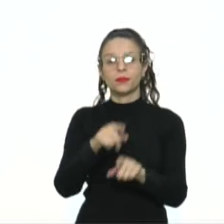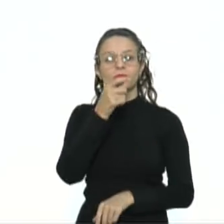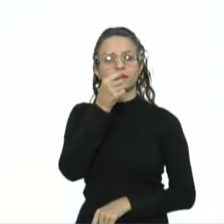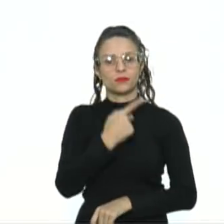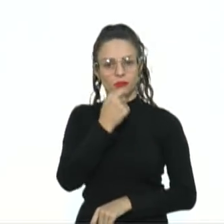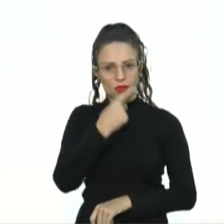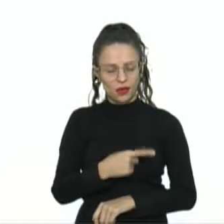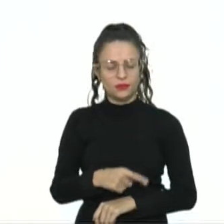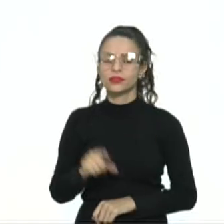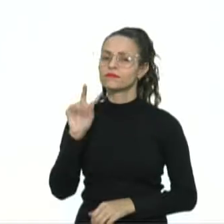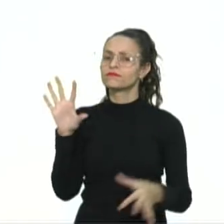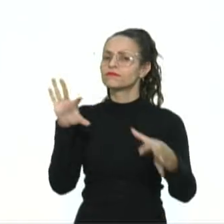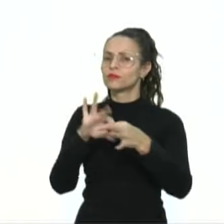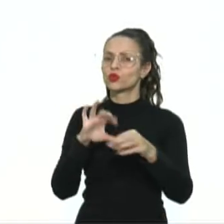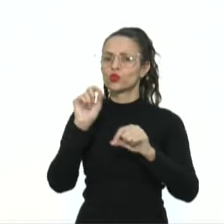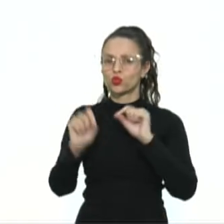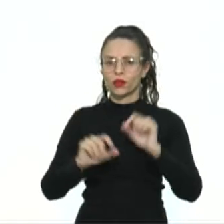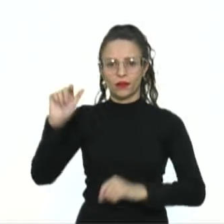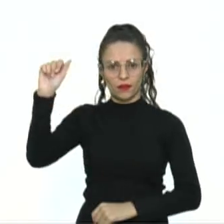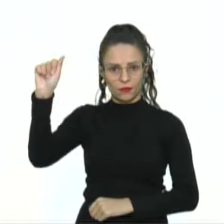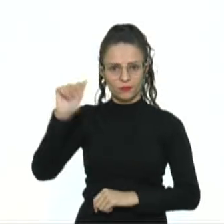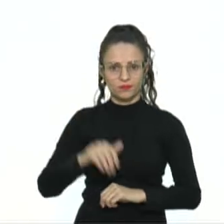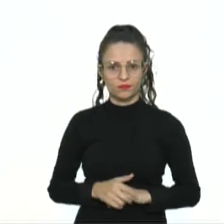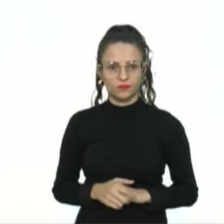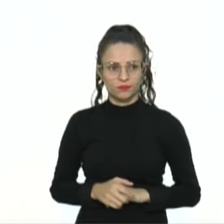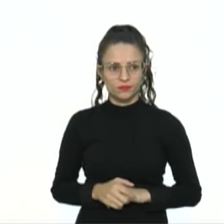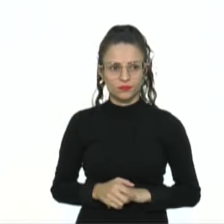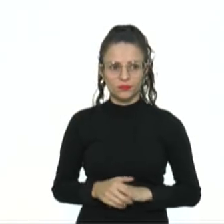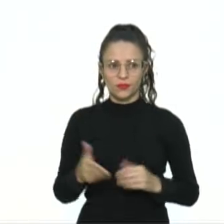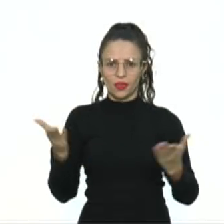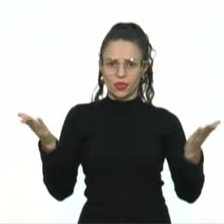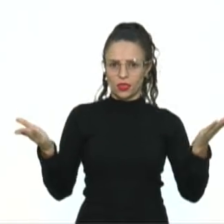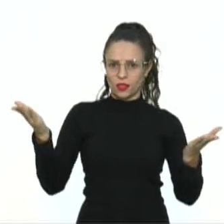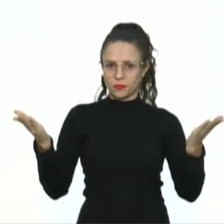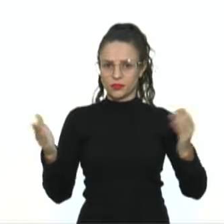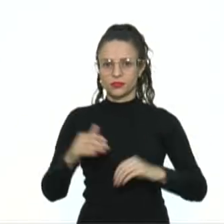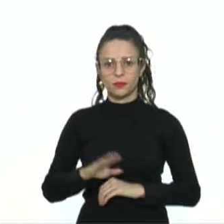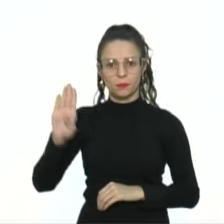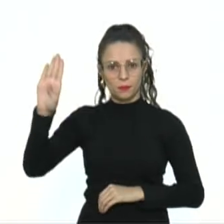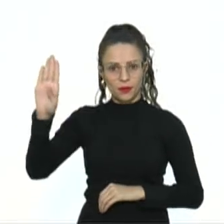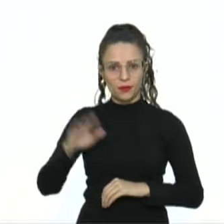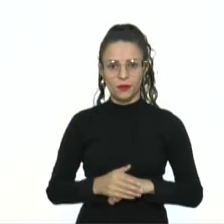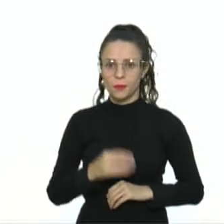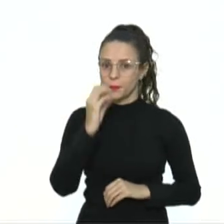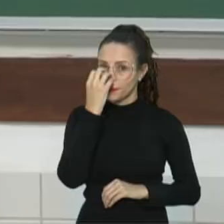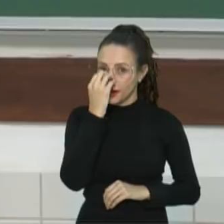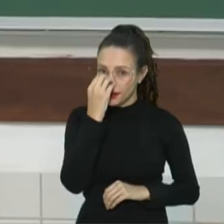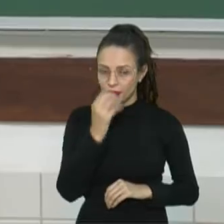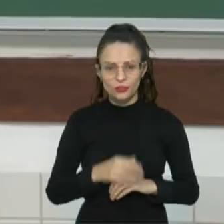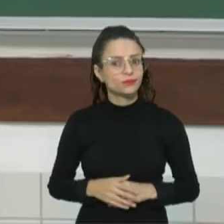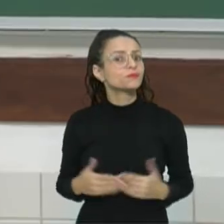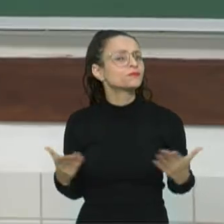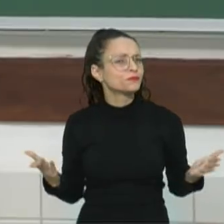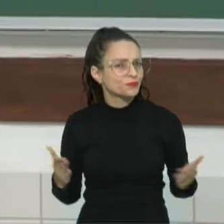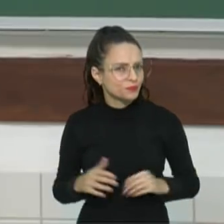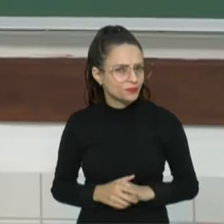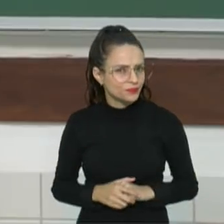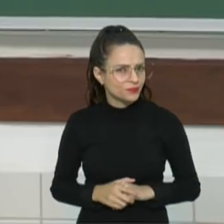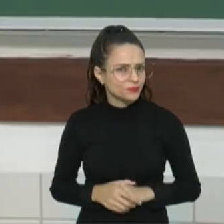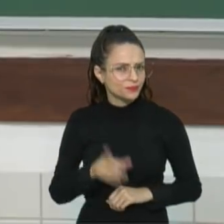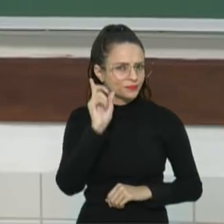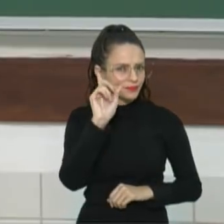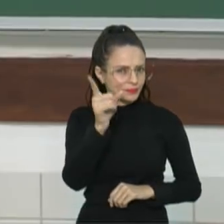piadas. Estamos falando do letra A, equilibrista, letra B, palhaço, hein?